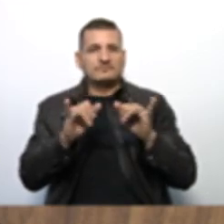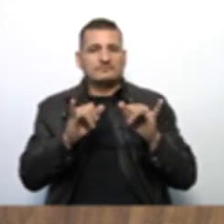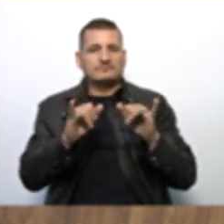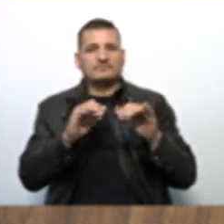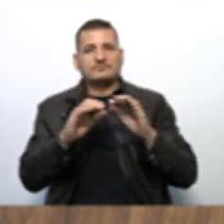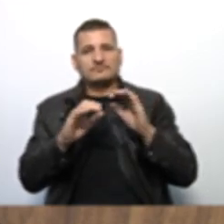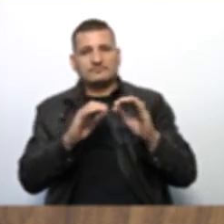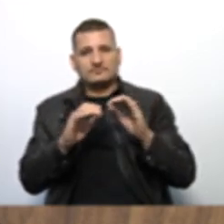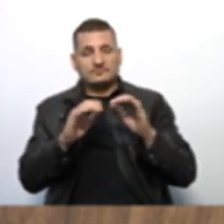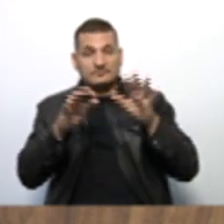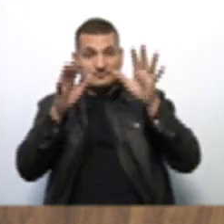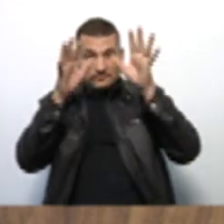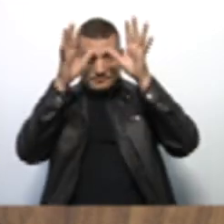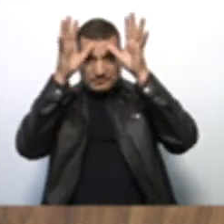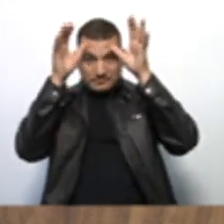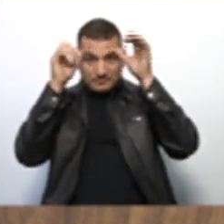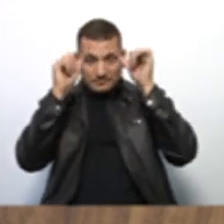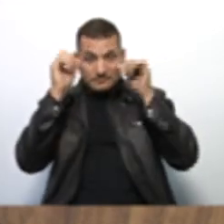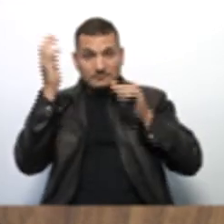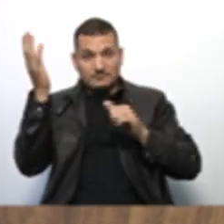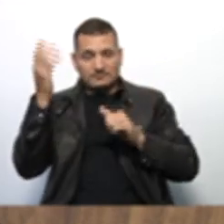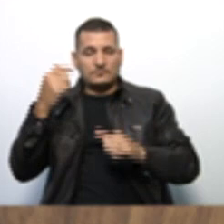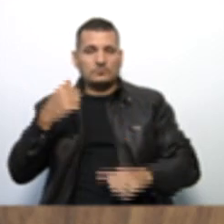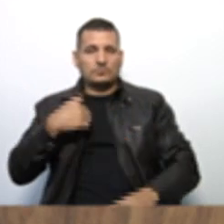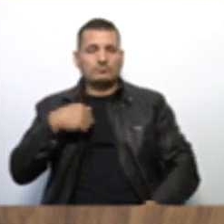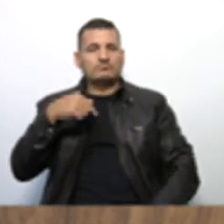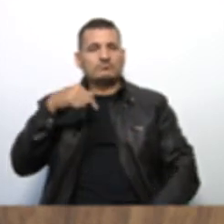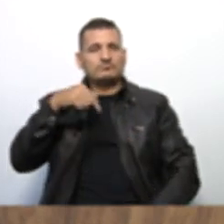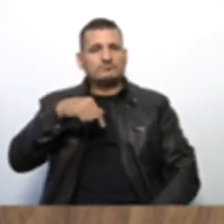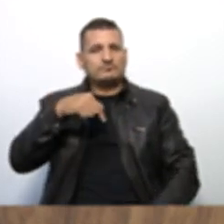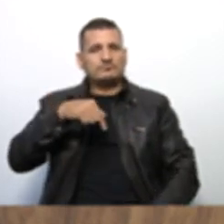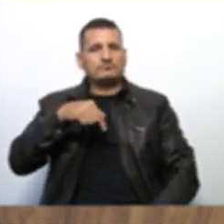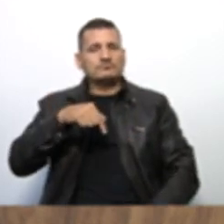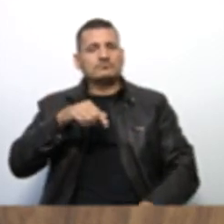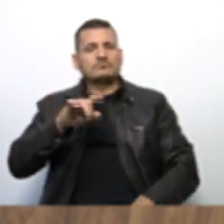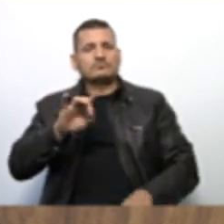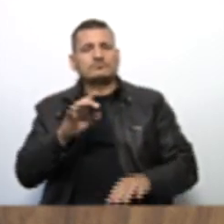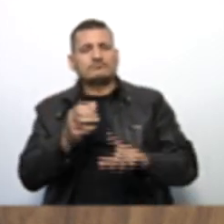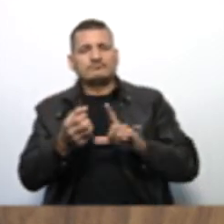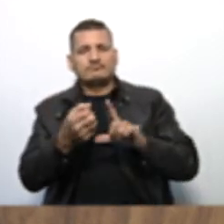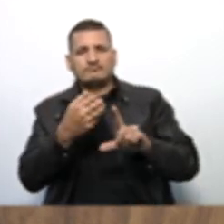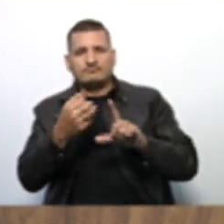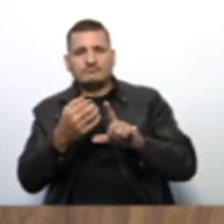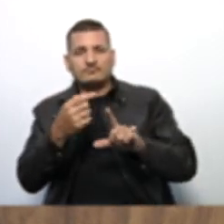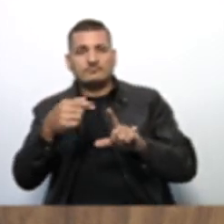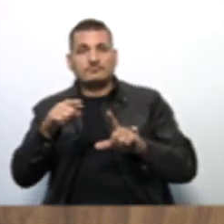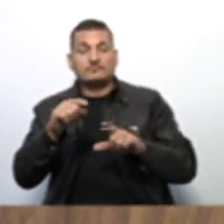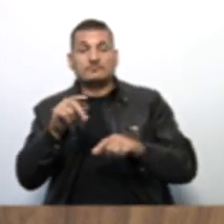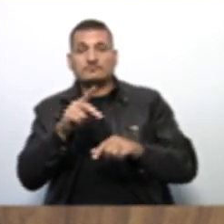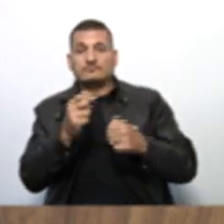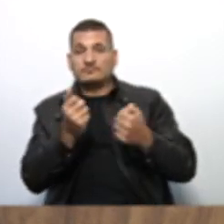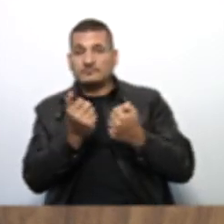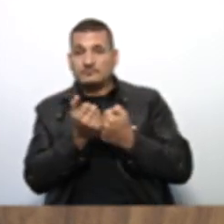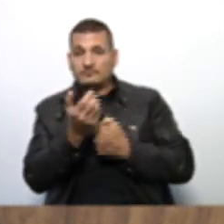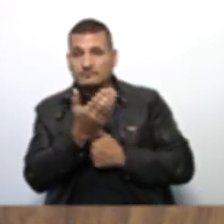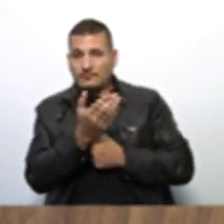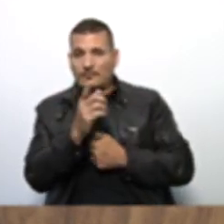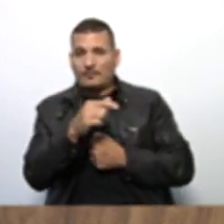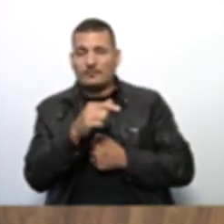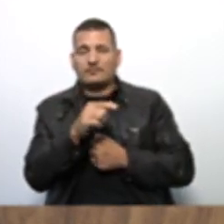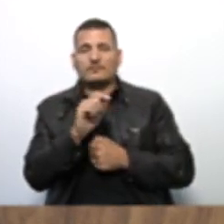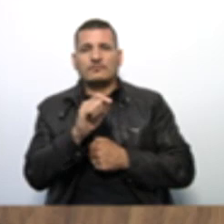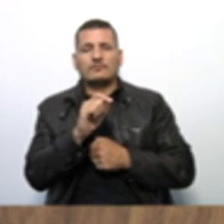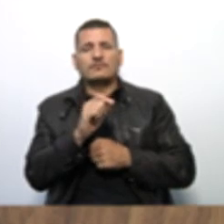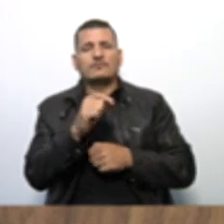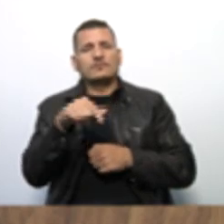Eu estou aqui, gente, para poder ouvir vocês. Os professores presenciais que estão aí são os nossos olhos e ouvidos. Eles vão passar todas as